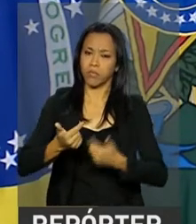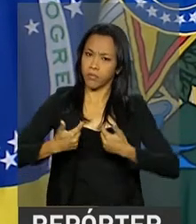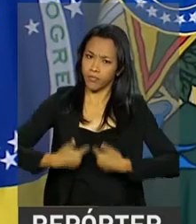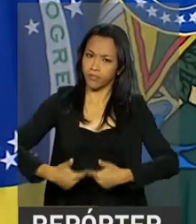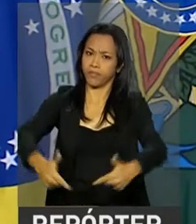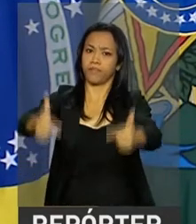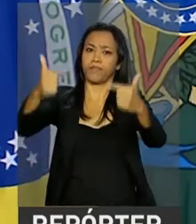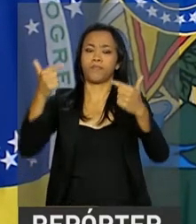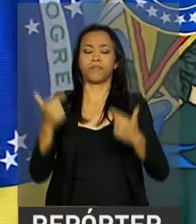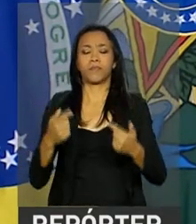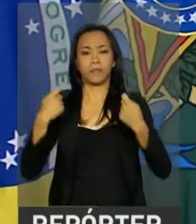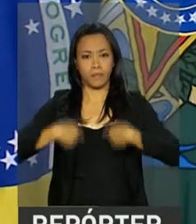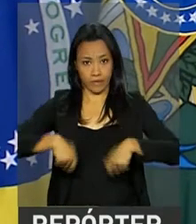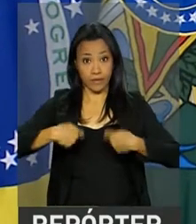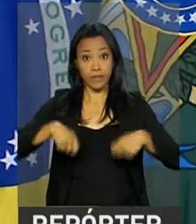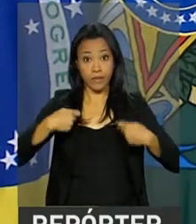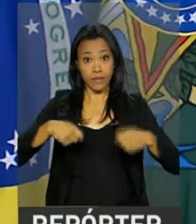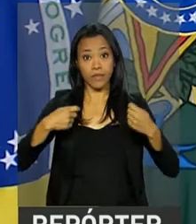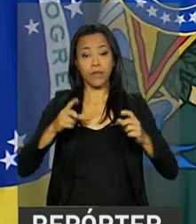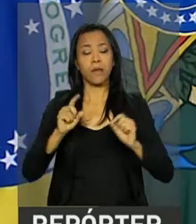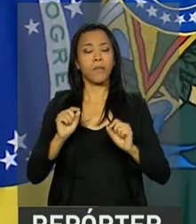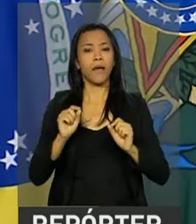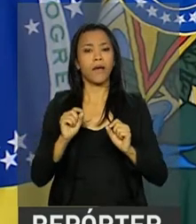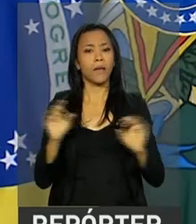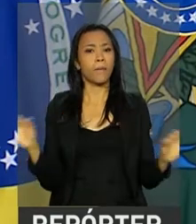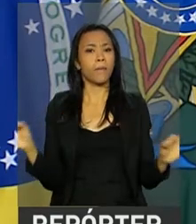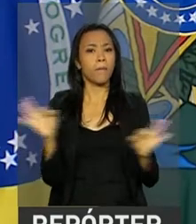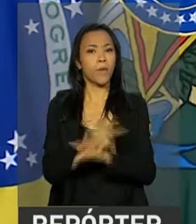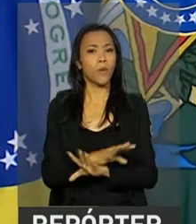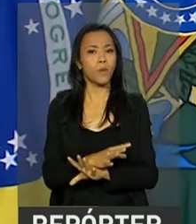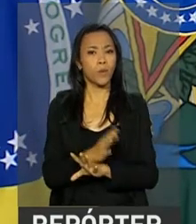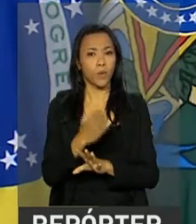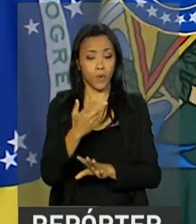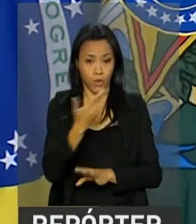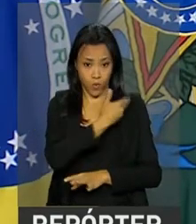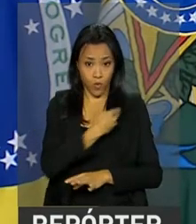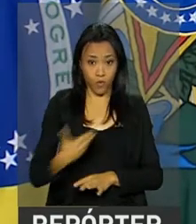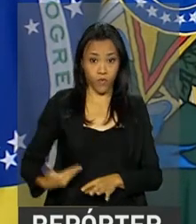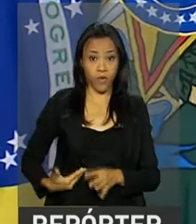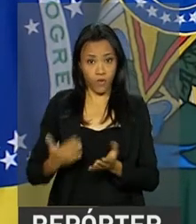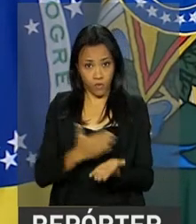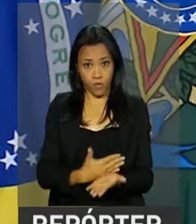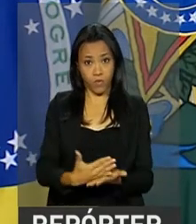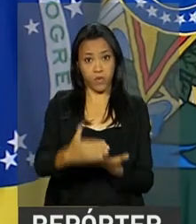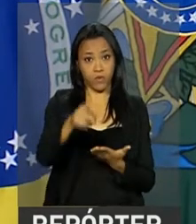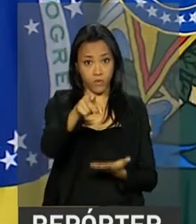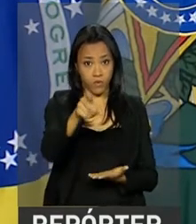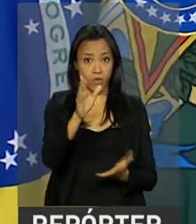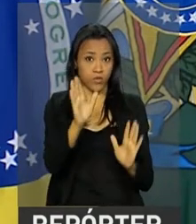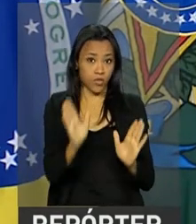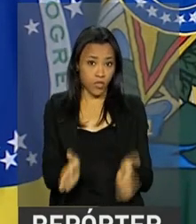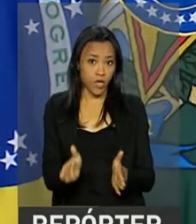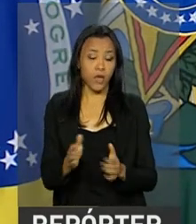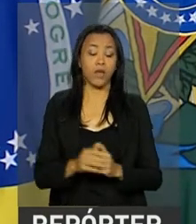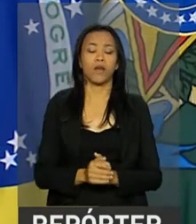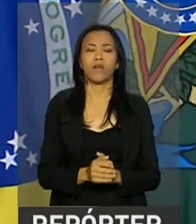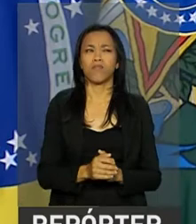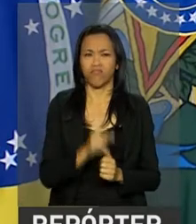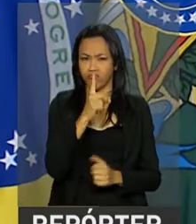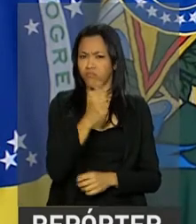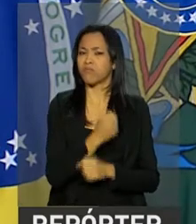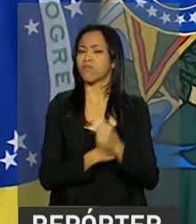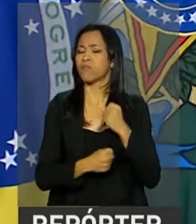para concluir o trabalho que deu o governo começou a correr há pouco mais de